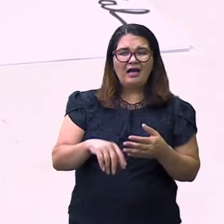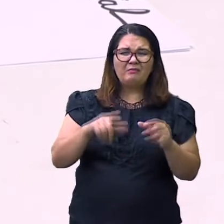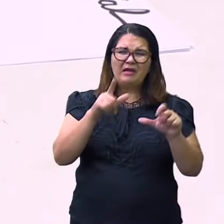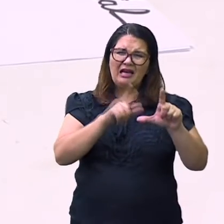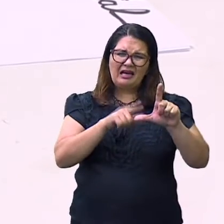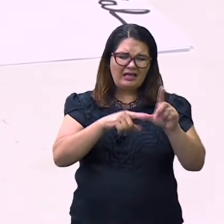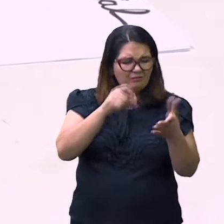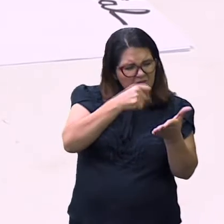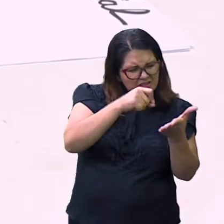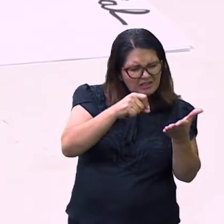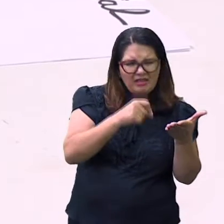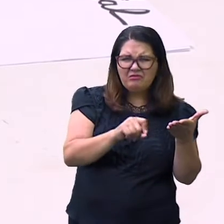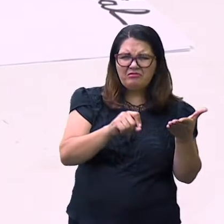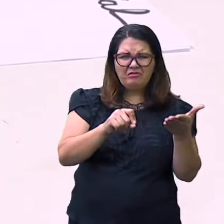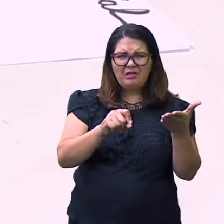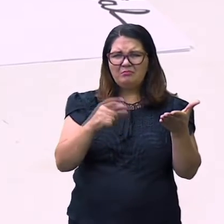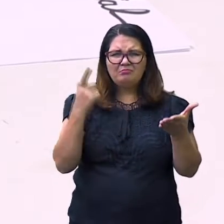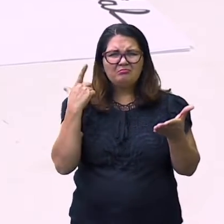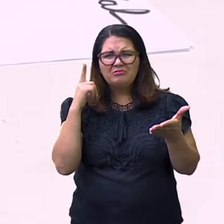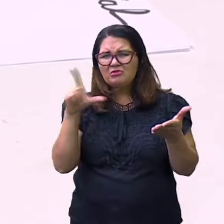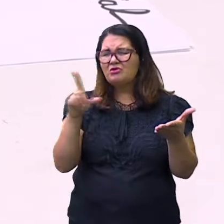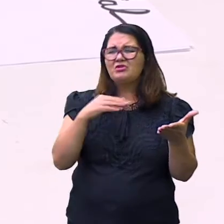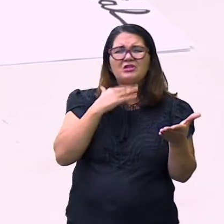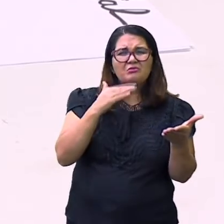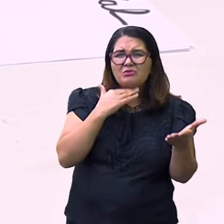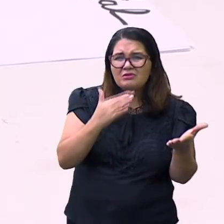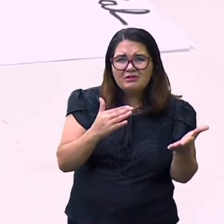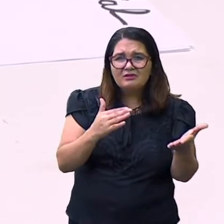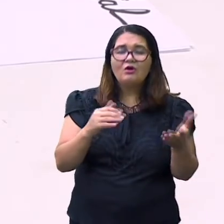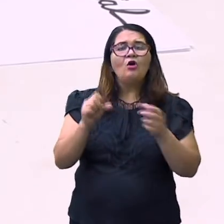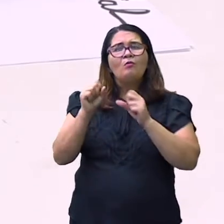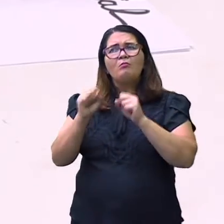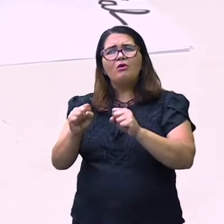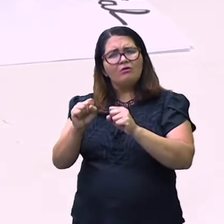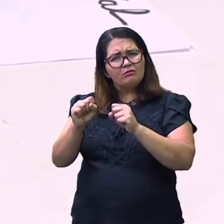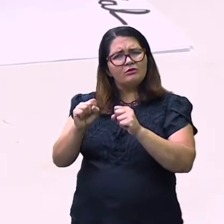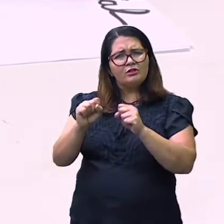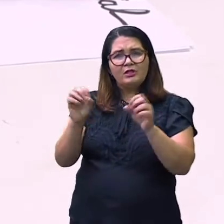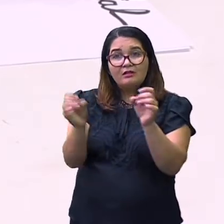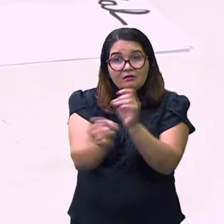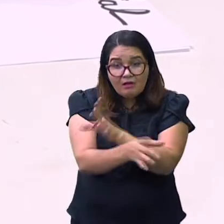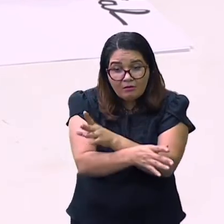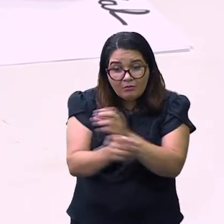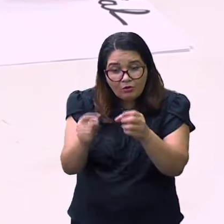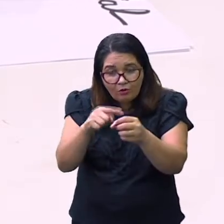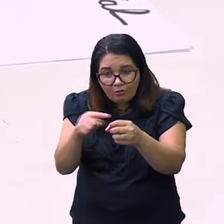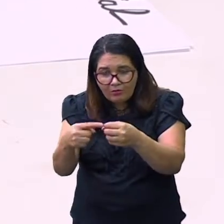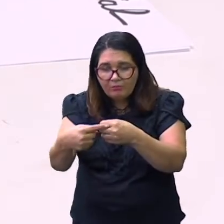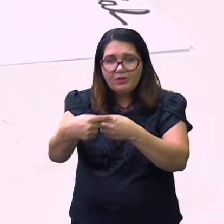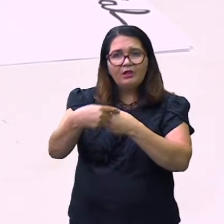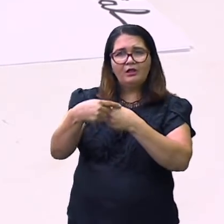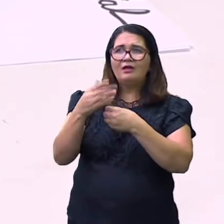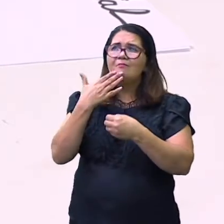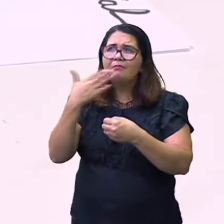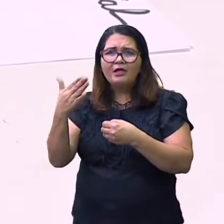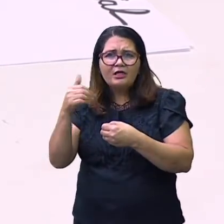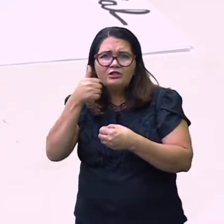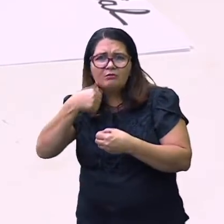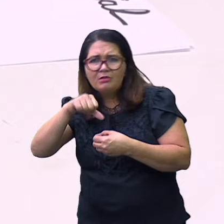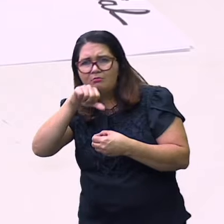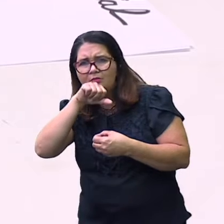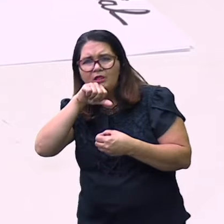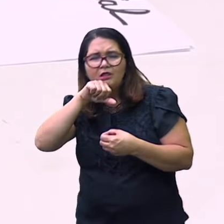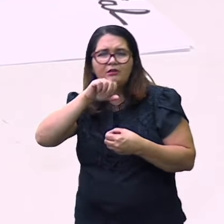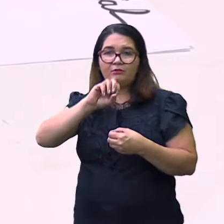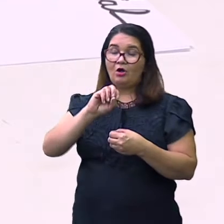também, ó. Eu vou lá, faço uma bandeirinha, né? Venho aqui, ó, colo